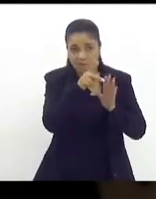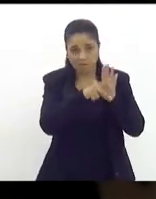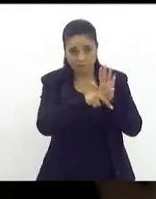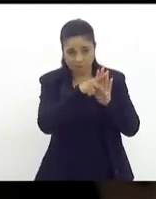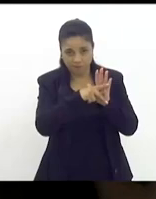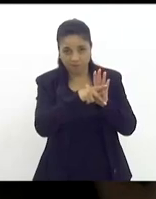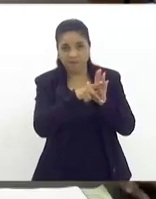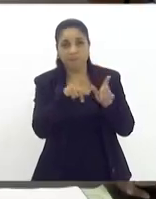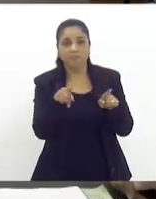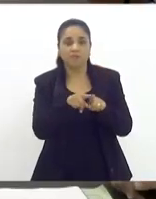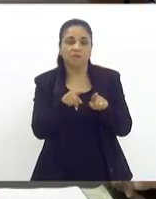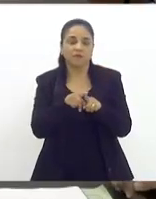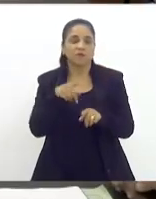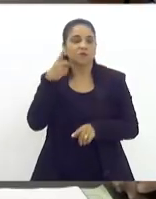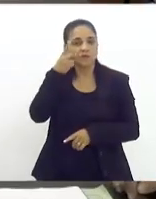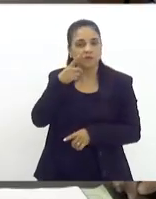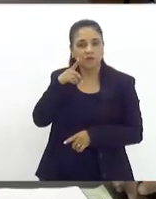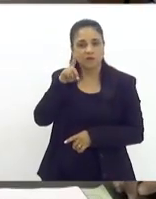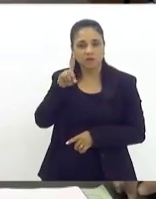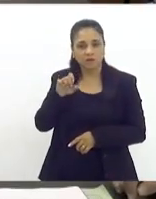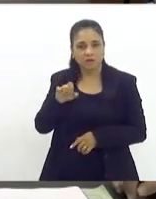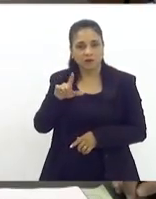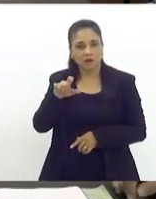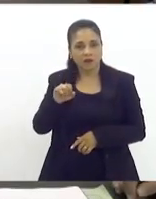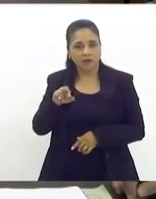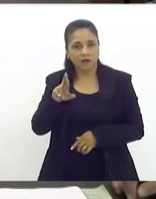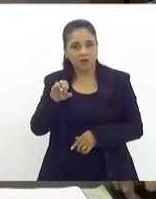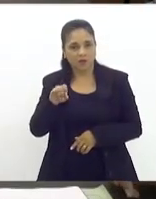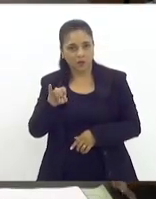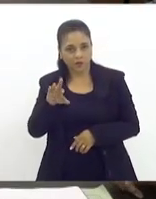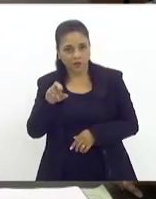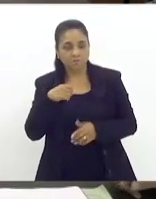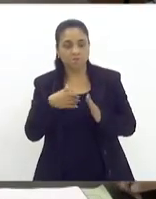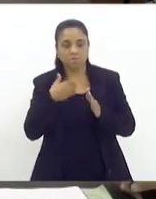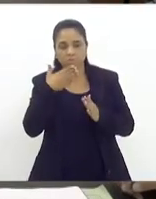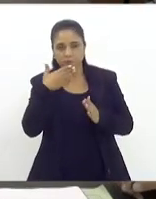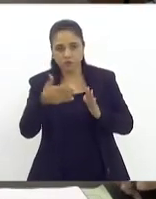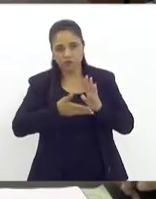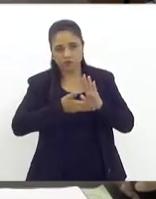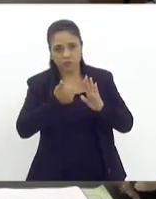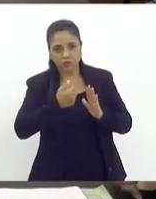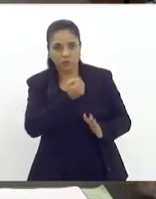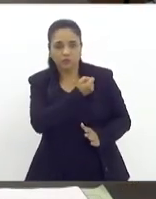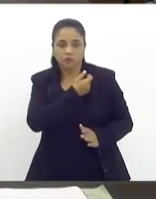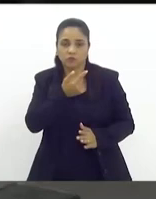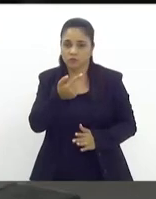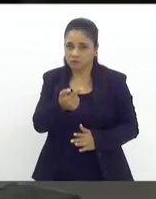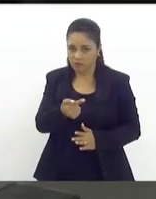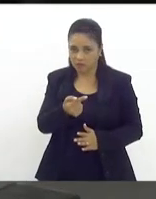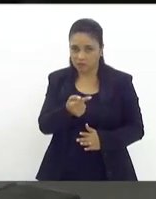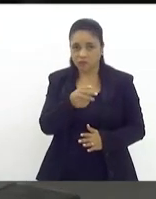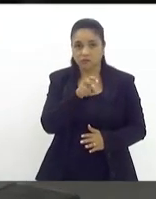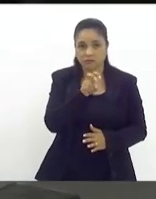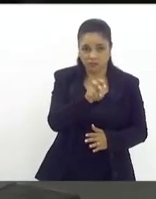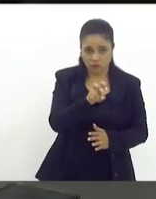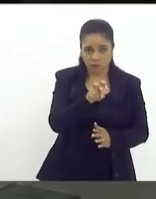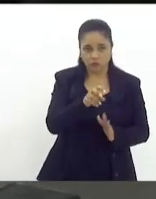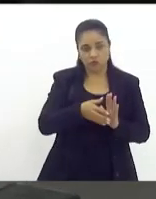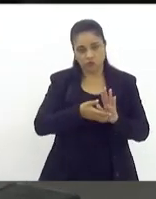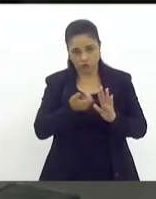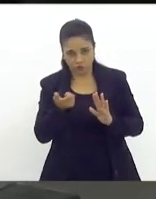mesmo intento, o deputado Delaroli pediu para retirar também o item número 7 da pauta. Então, retirados os 5 e o 7, vamos ao